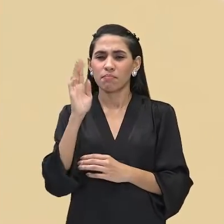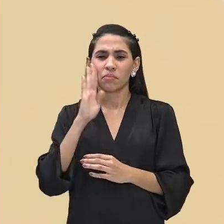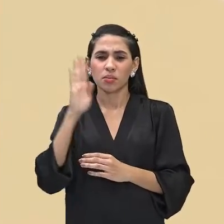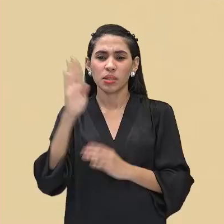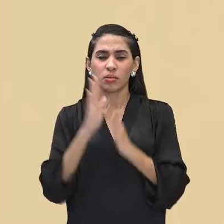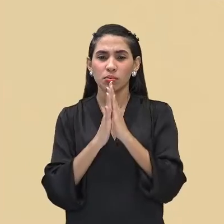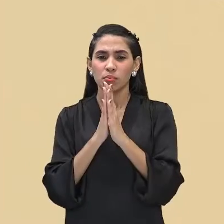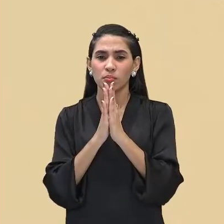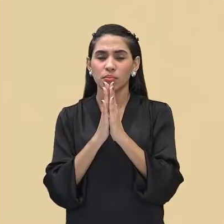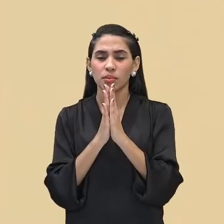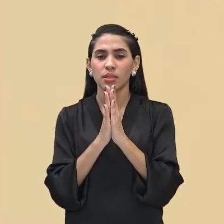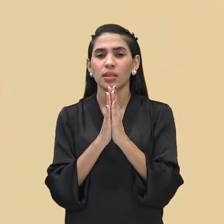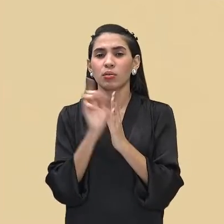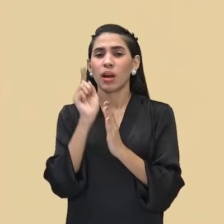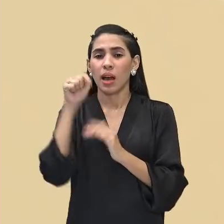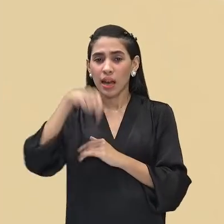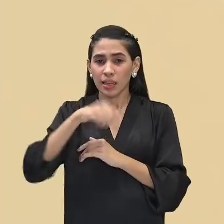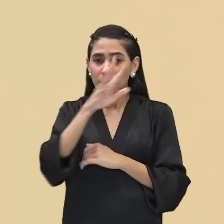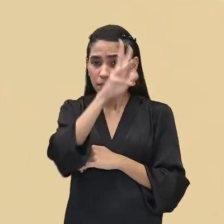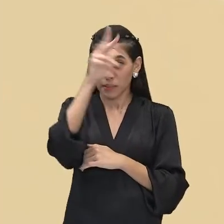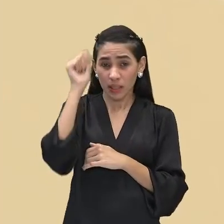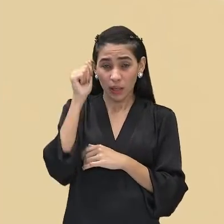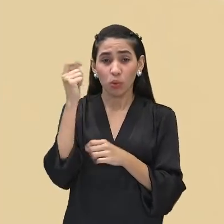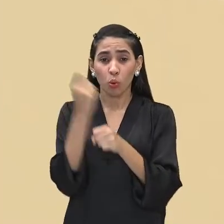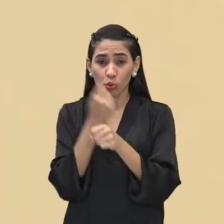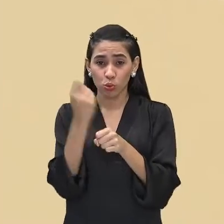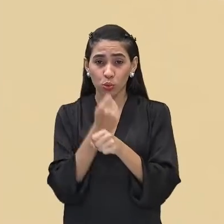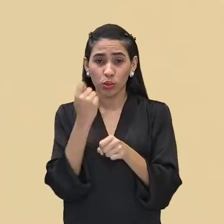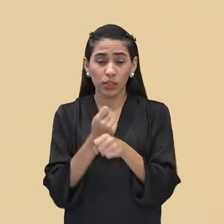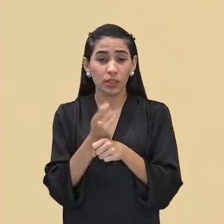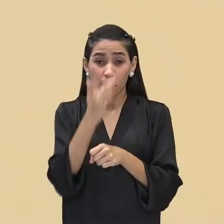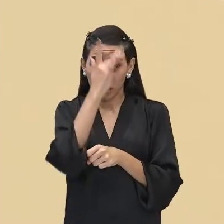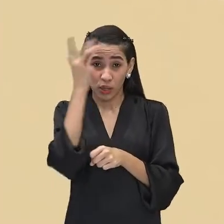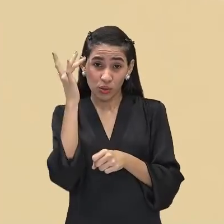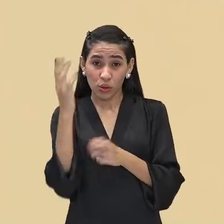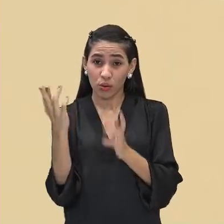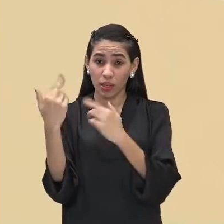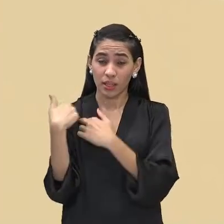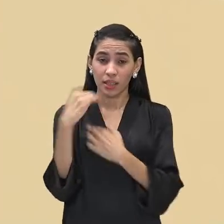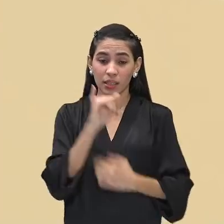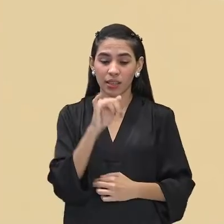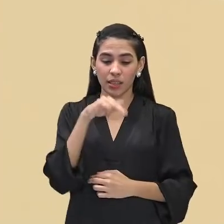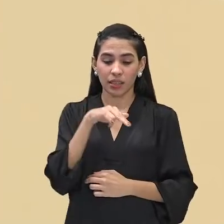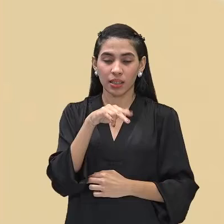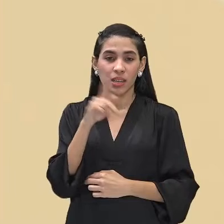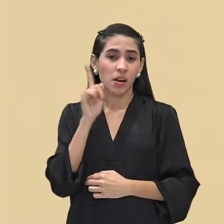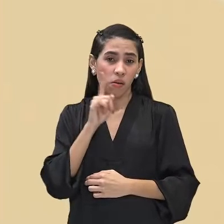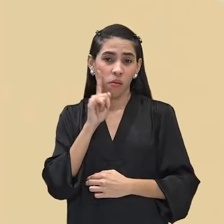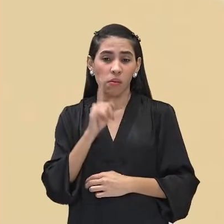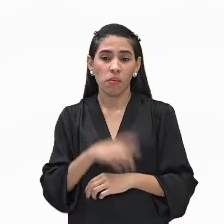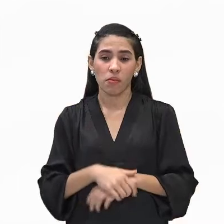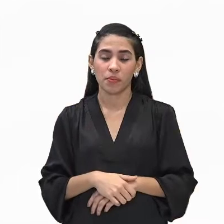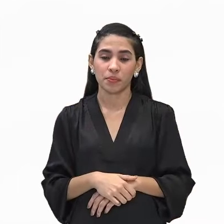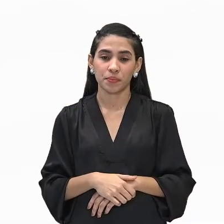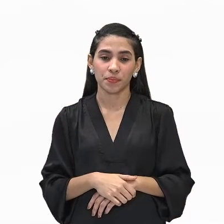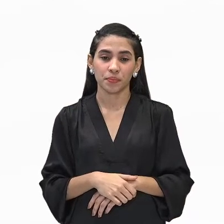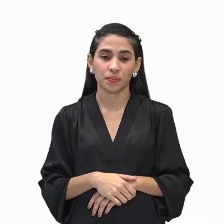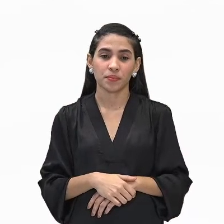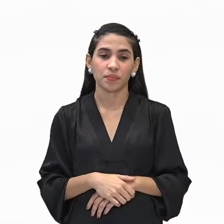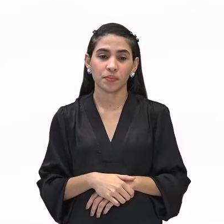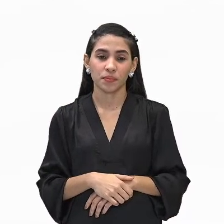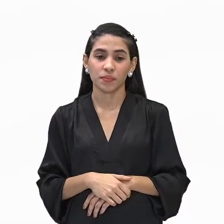centro de Manaus, foram construídas pelos ingleses, tá bom? Uma obra que a gente não vê, mas que estão lá da mesma forma. Continuando o nosso